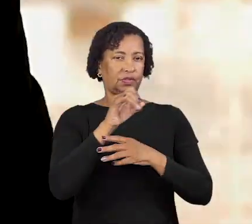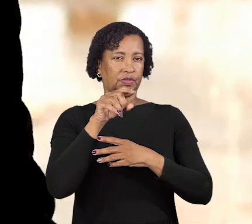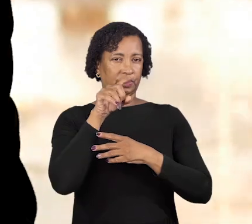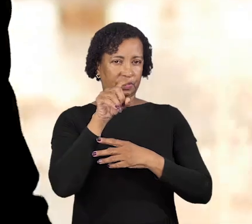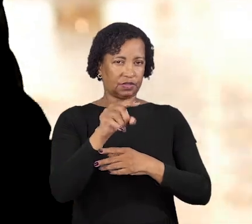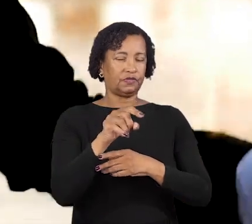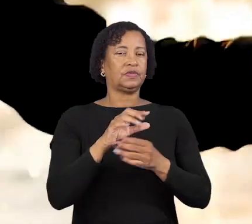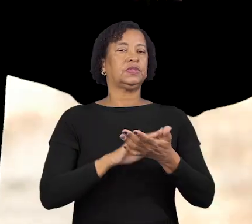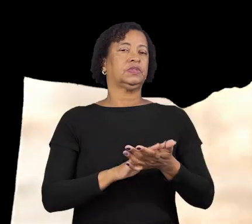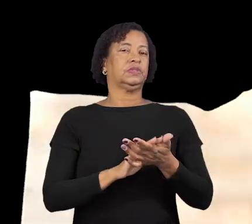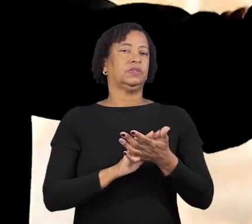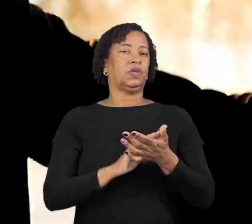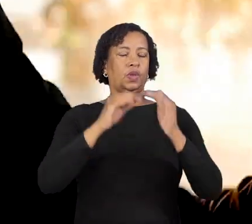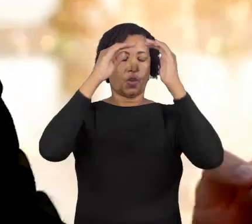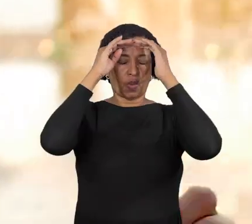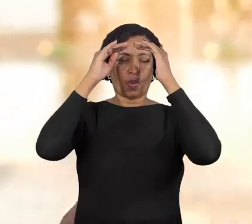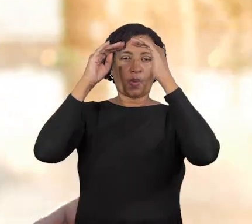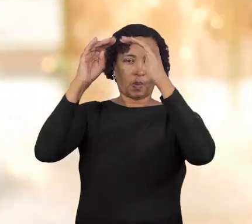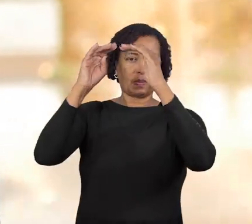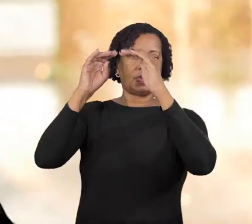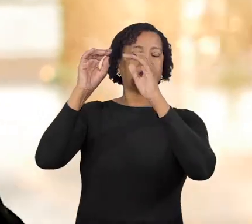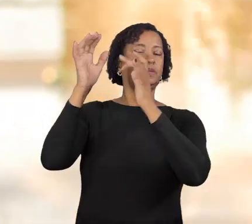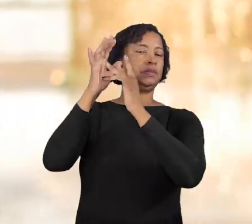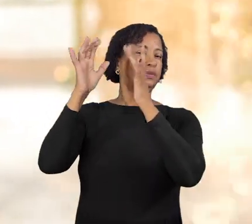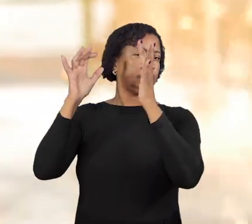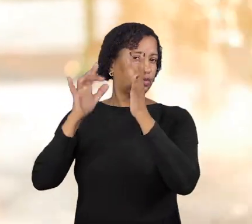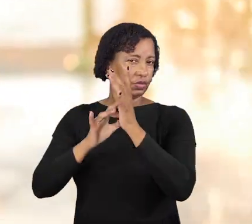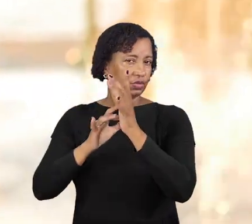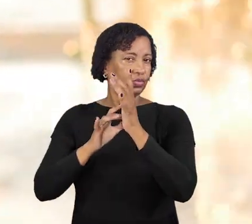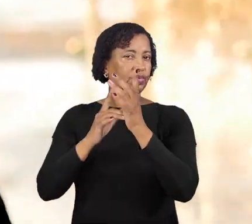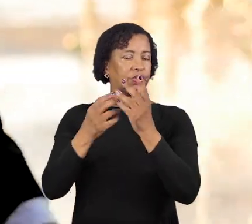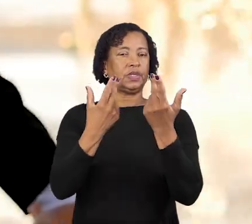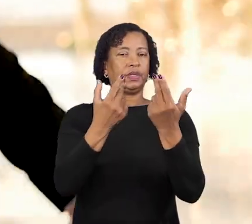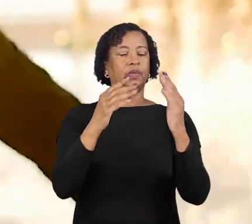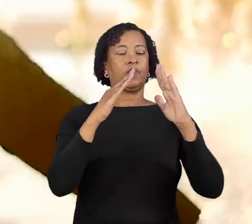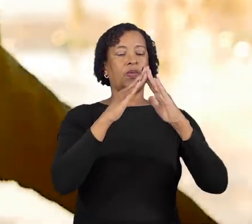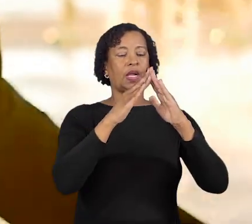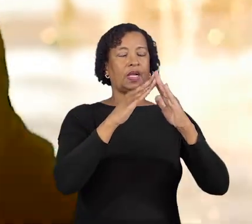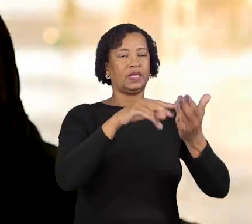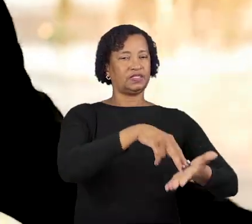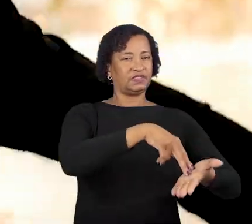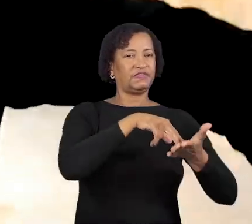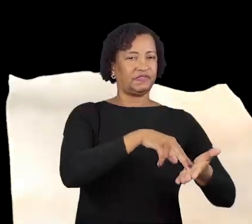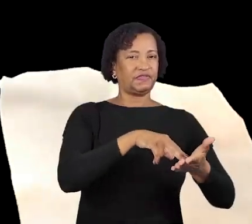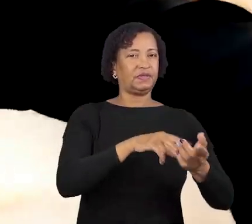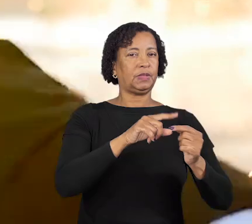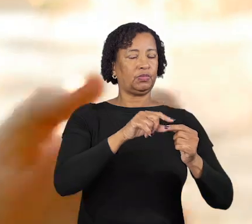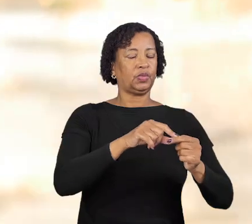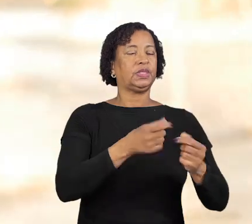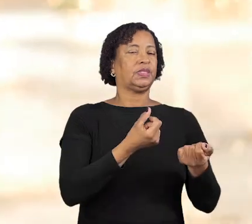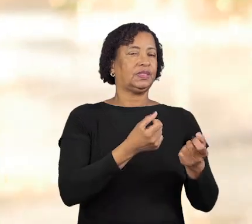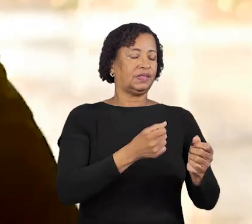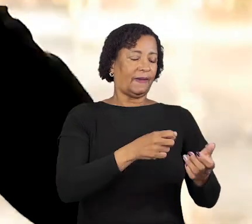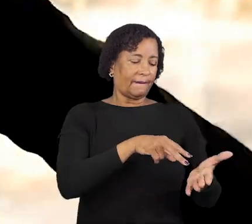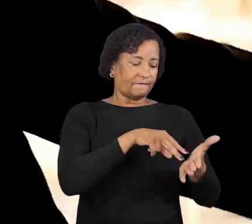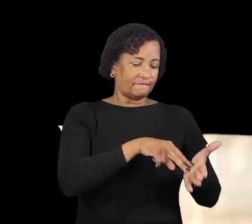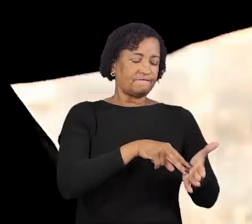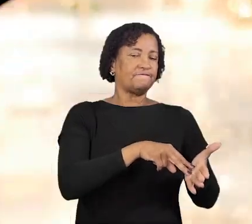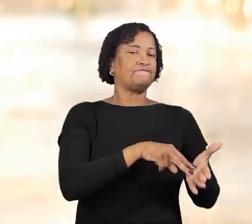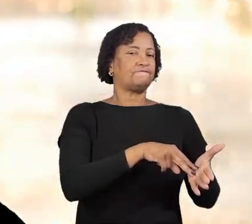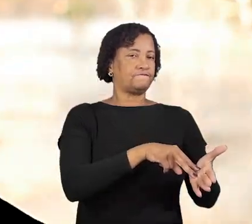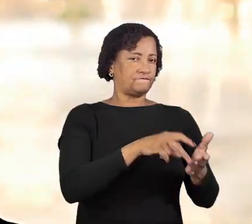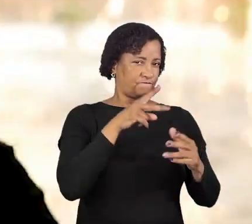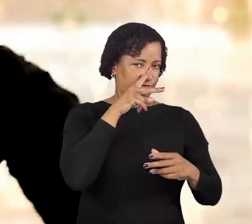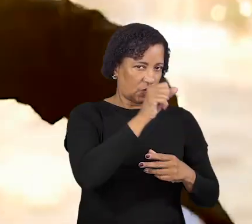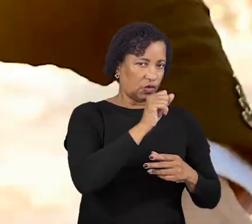que, se você ouve seus ensinamentos e os obedece, você é como a casa que não cai, porque está fundada sobre a rocha.